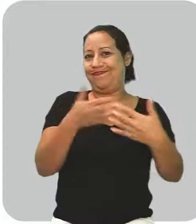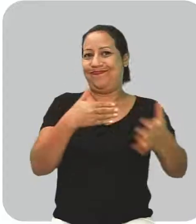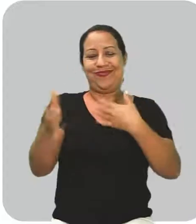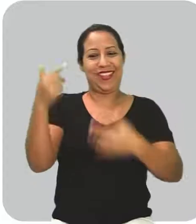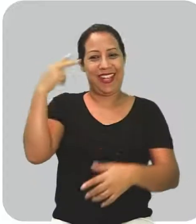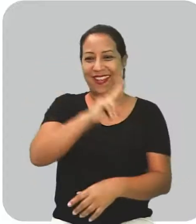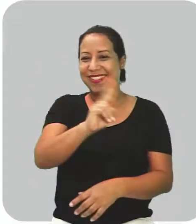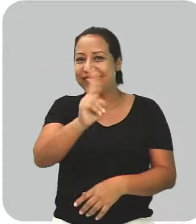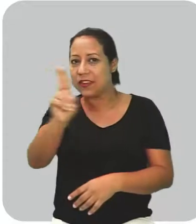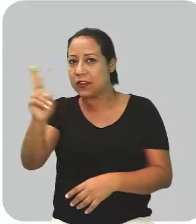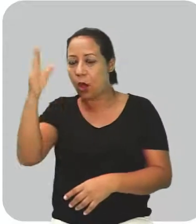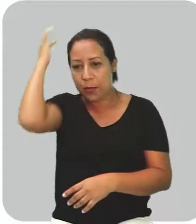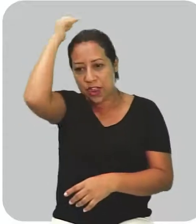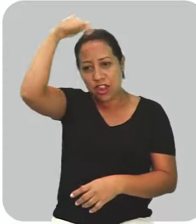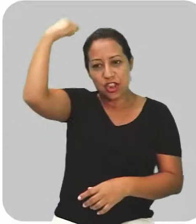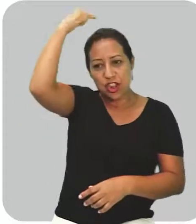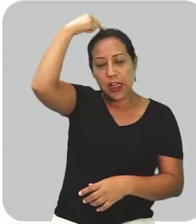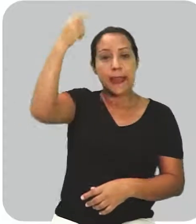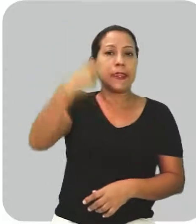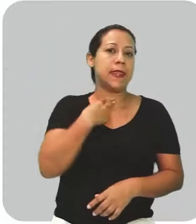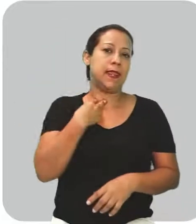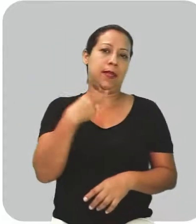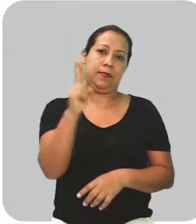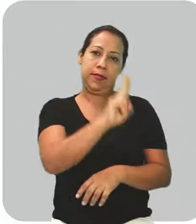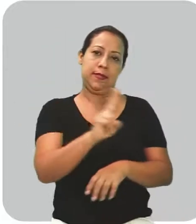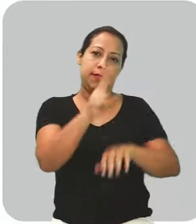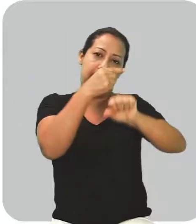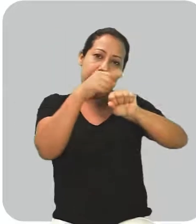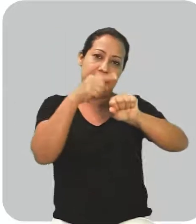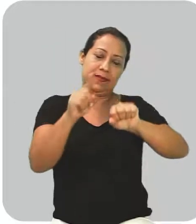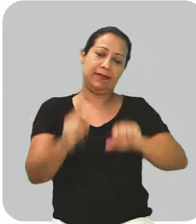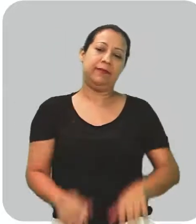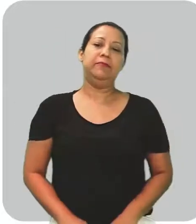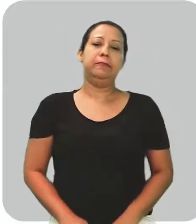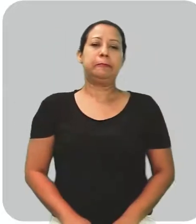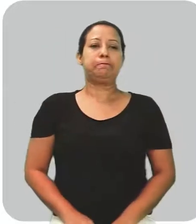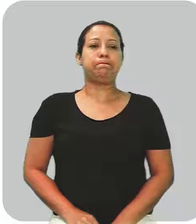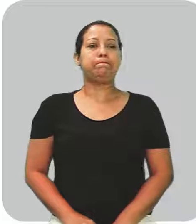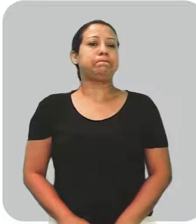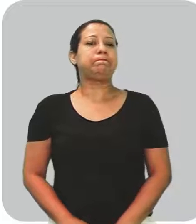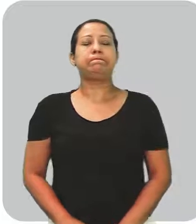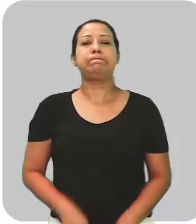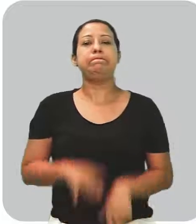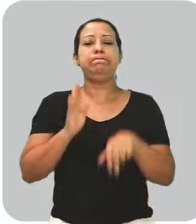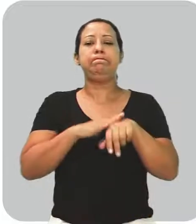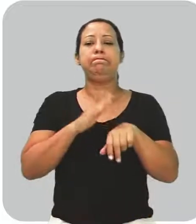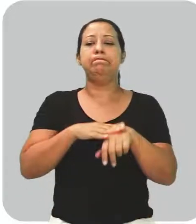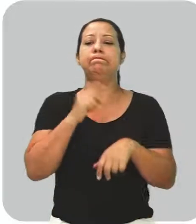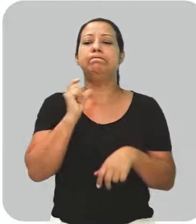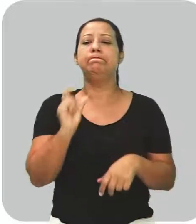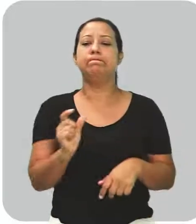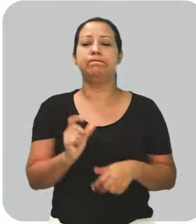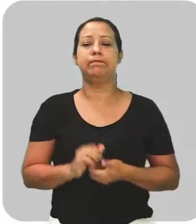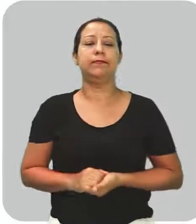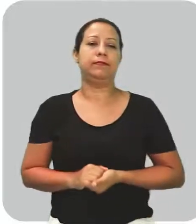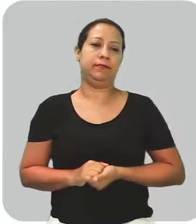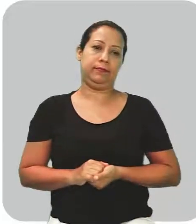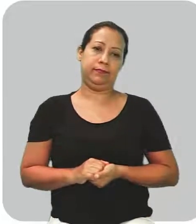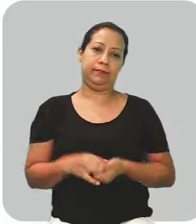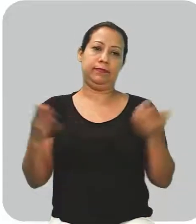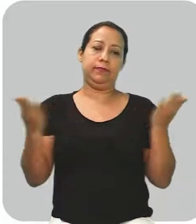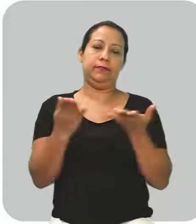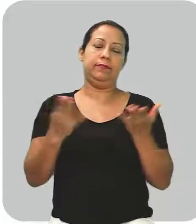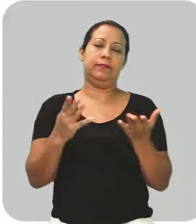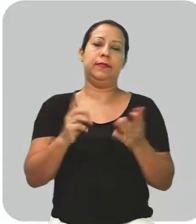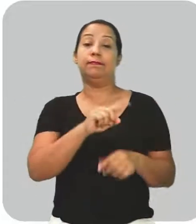podemos utilizar a crase. Beleza? E aí, mais um pouquinho. Agora,